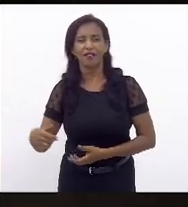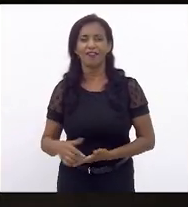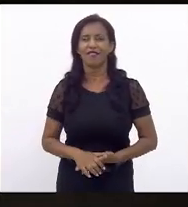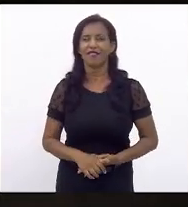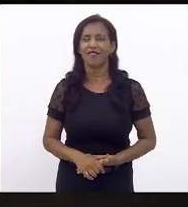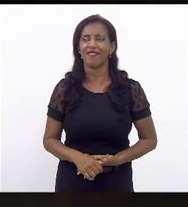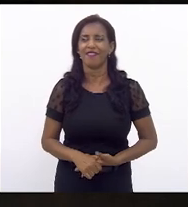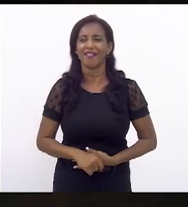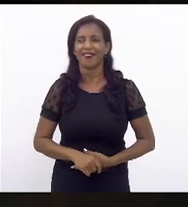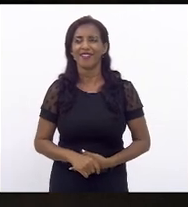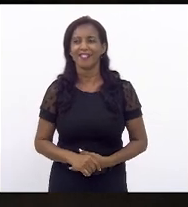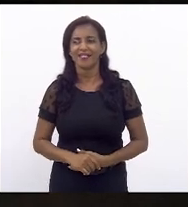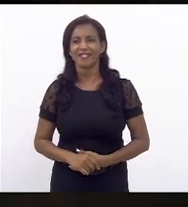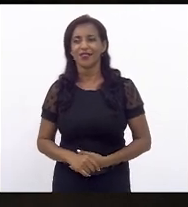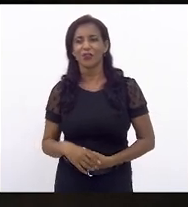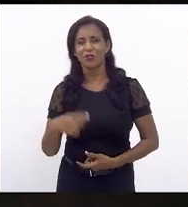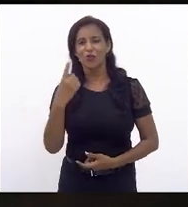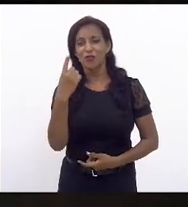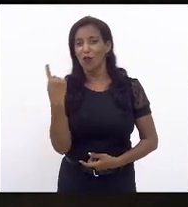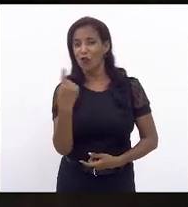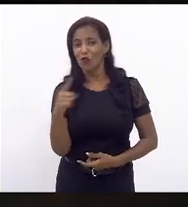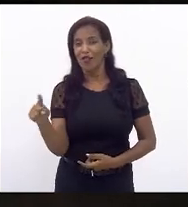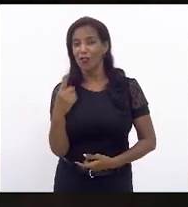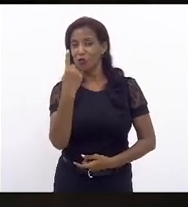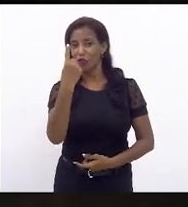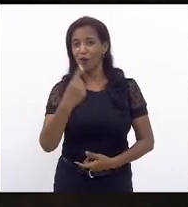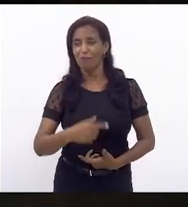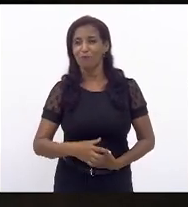segundo, vota não, mas só cabe um não.